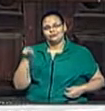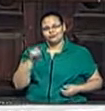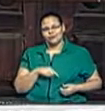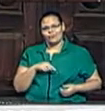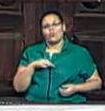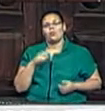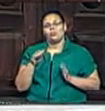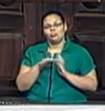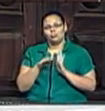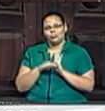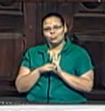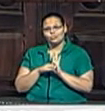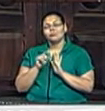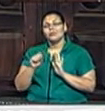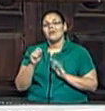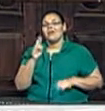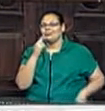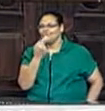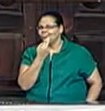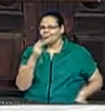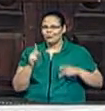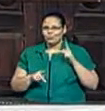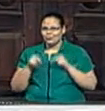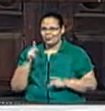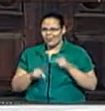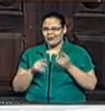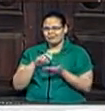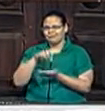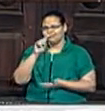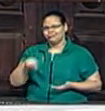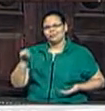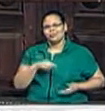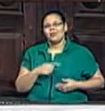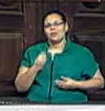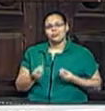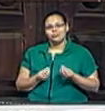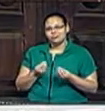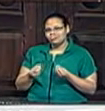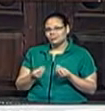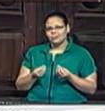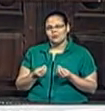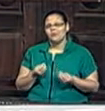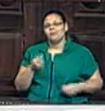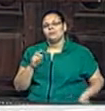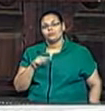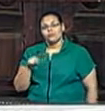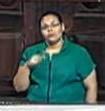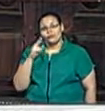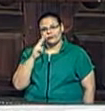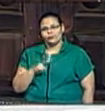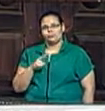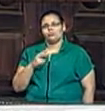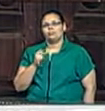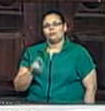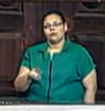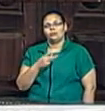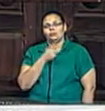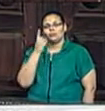dos restaurantes populares ou do aluguel social nessas circunstâncias. Ora, vejamos, senhores